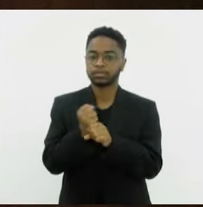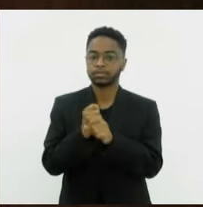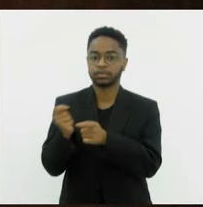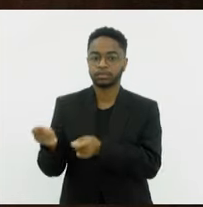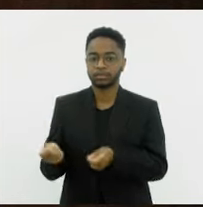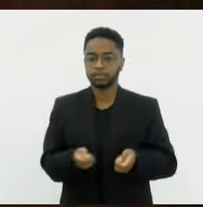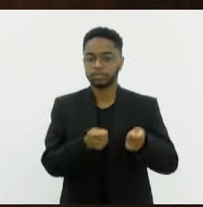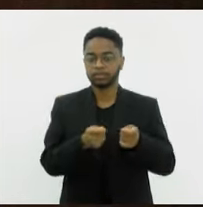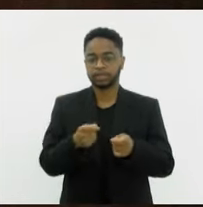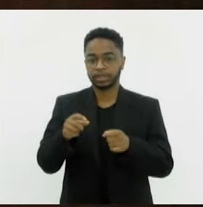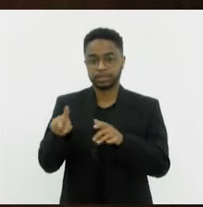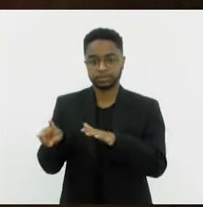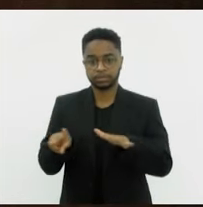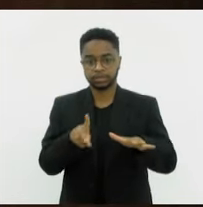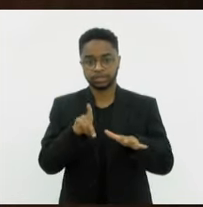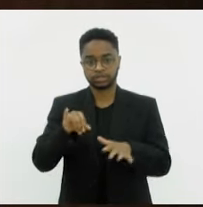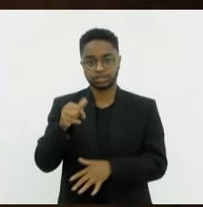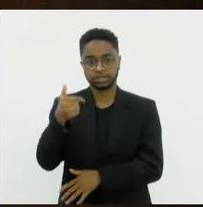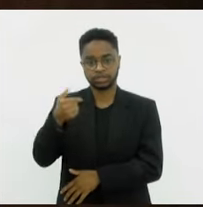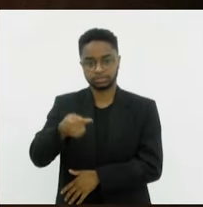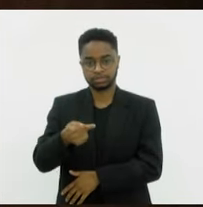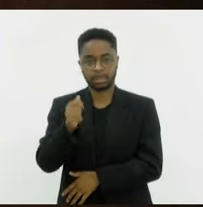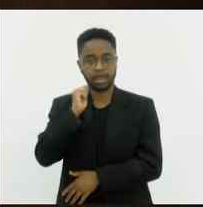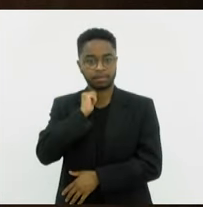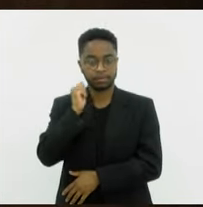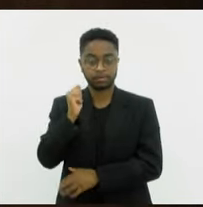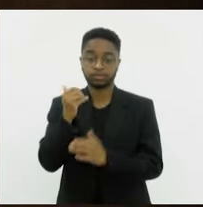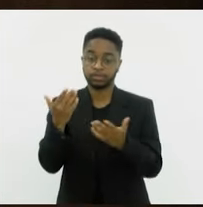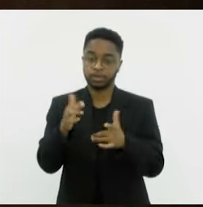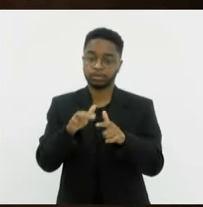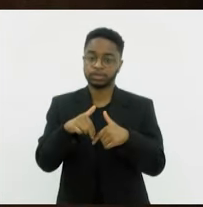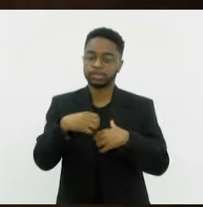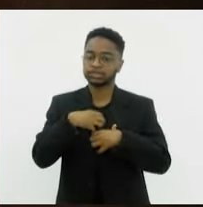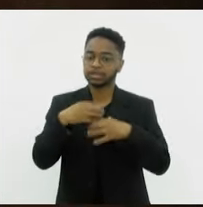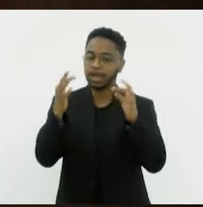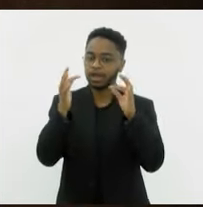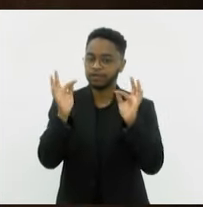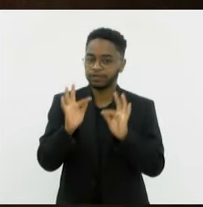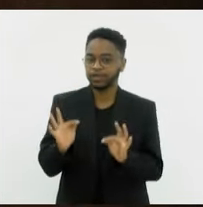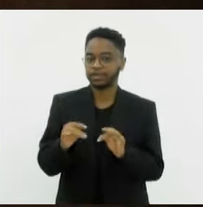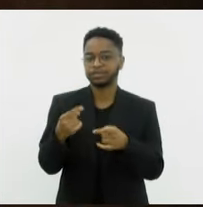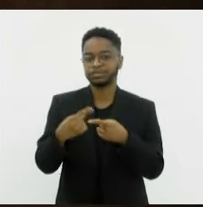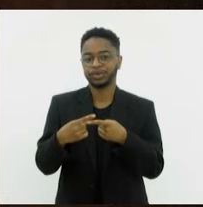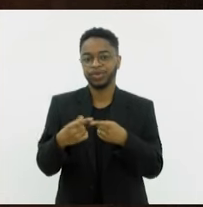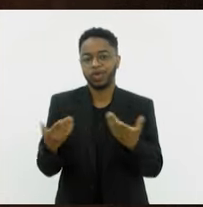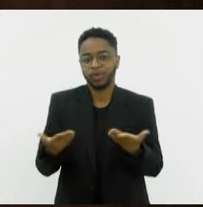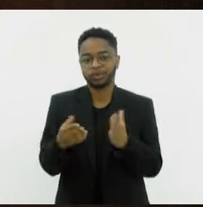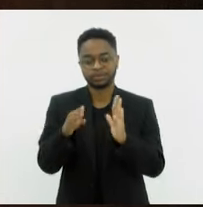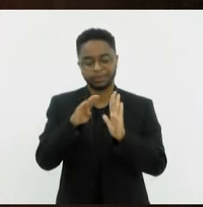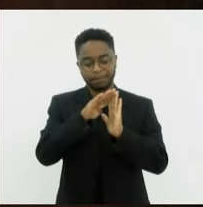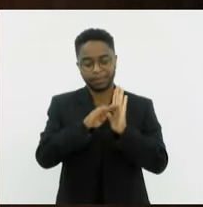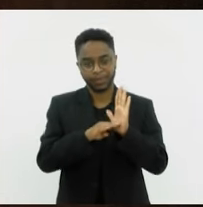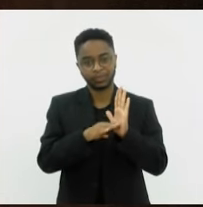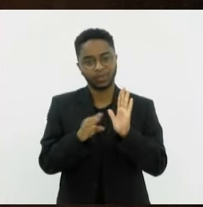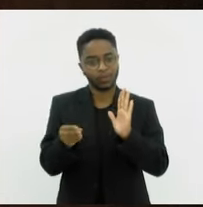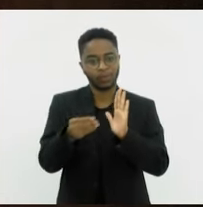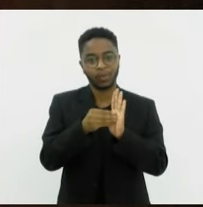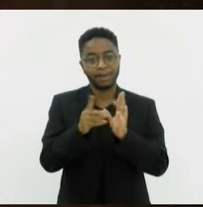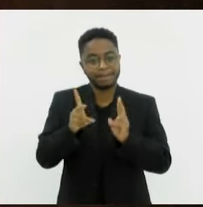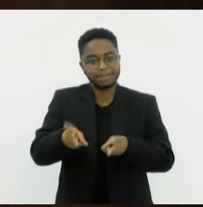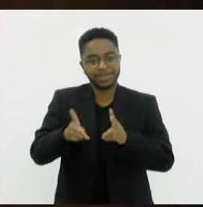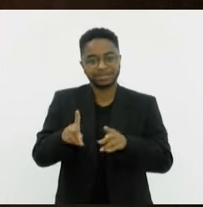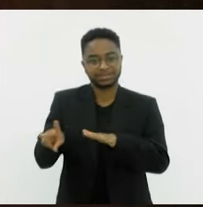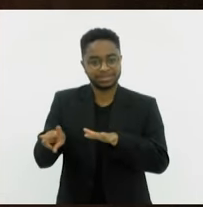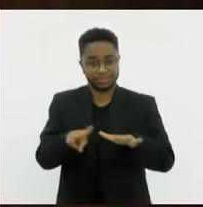na semana do dia 17 de abril. Por isso, minha alegria de vir à pauta essa discussão justo nessa semana, né, que